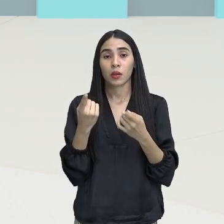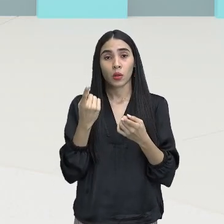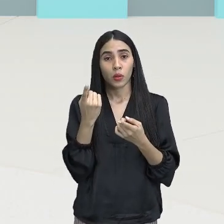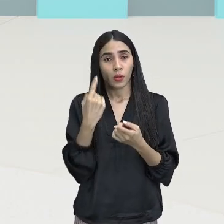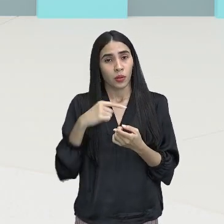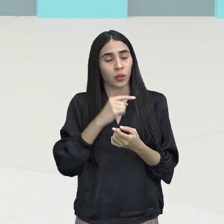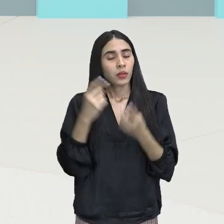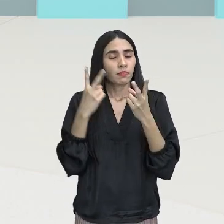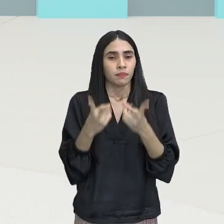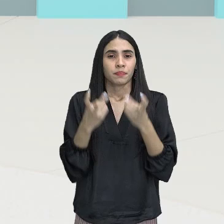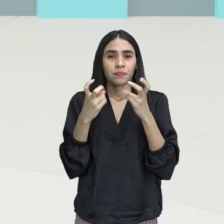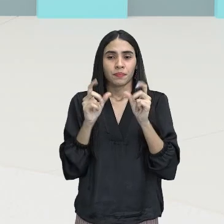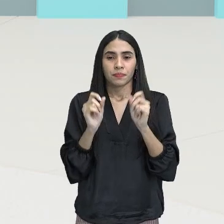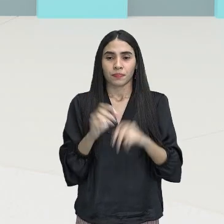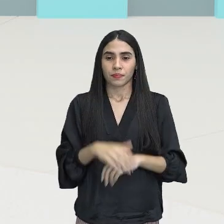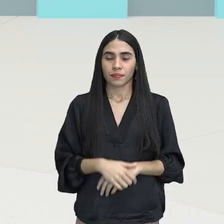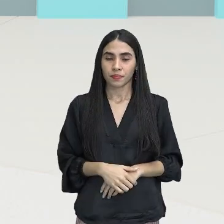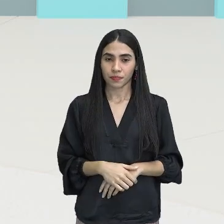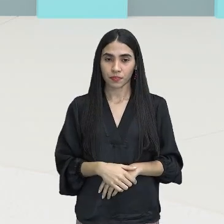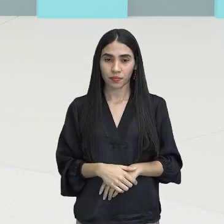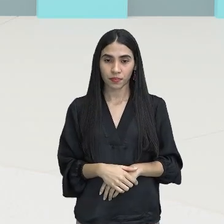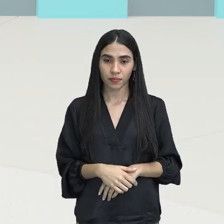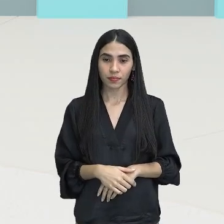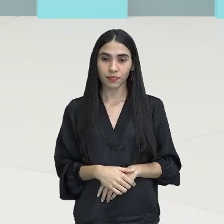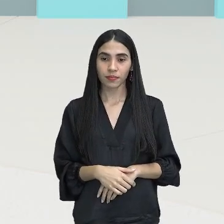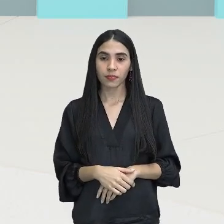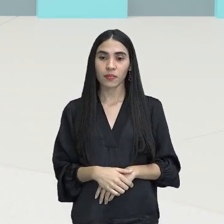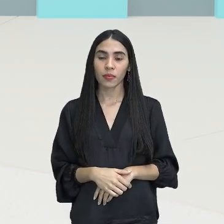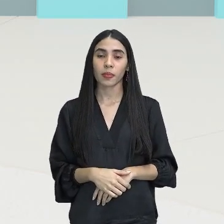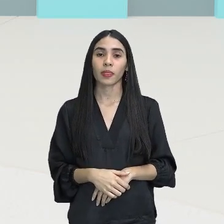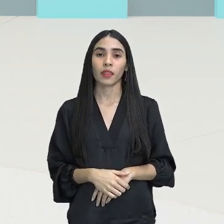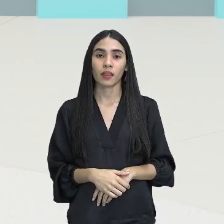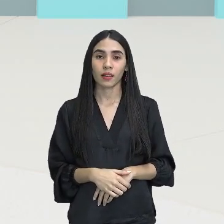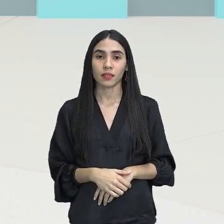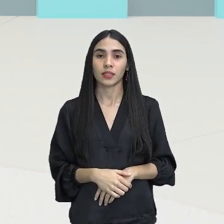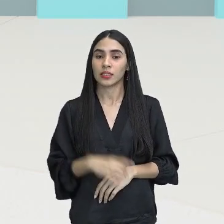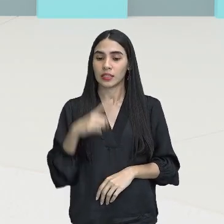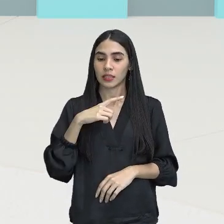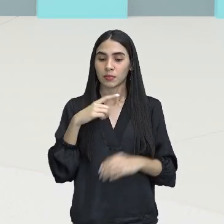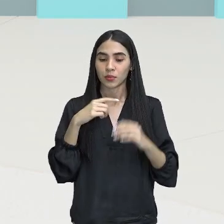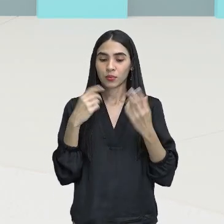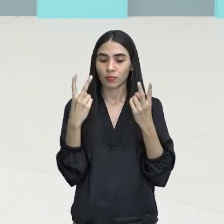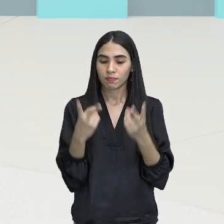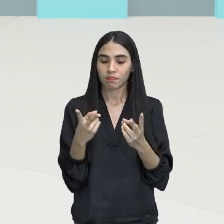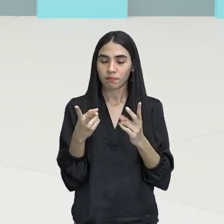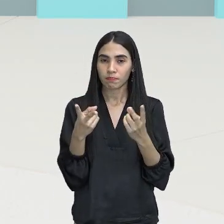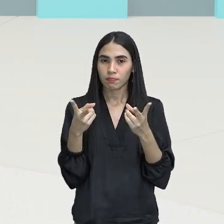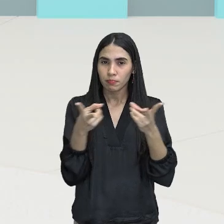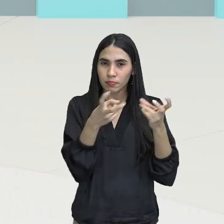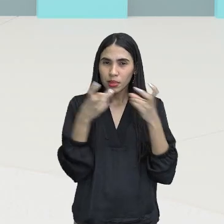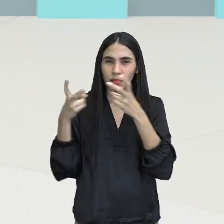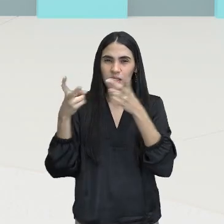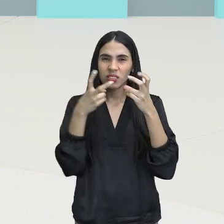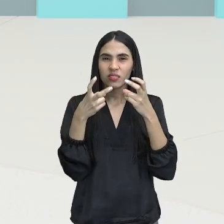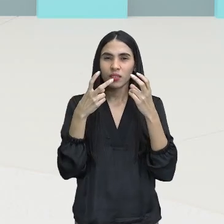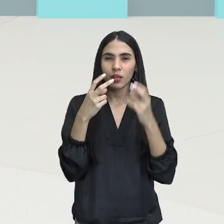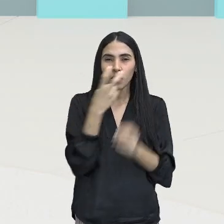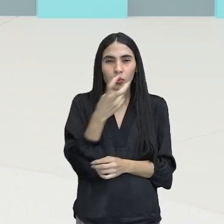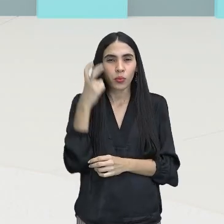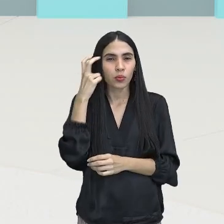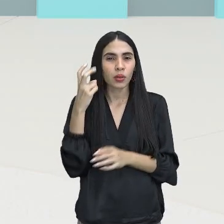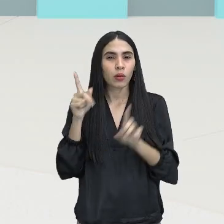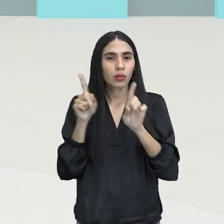percebendo que quando trazemos para esse olhar cultural, falamos também